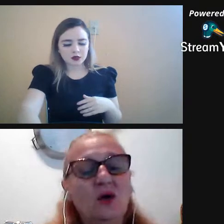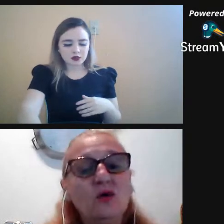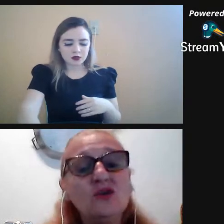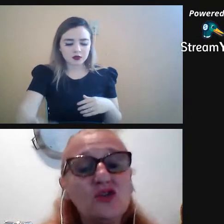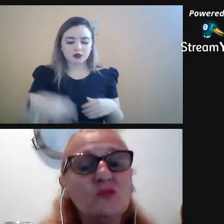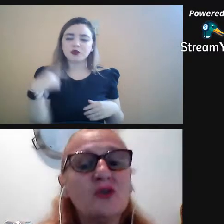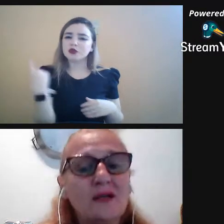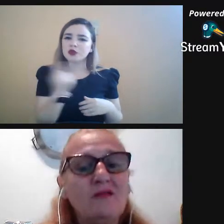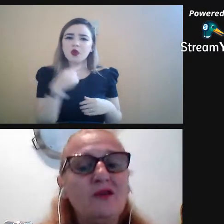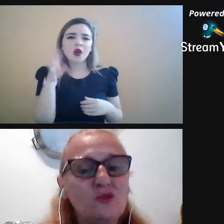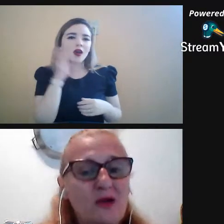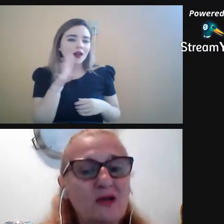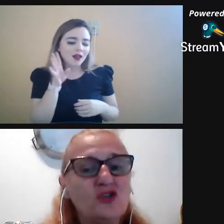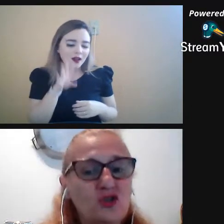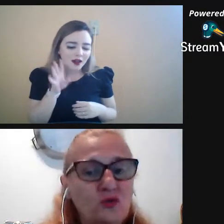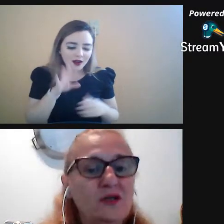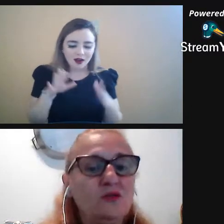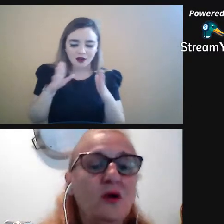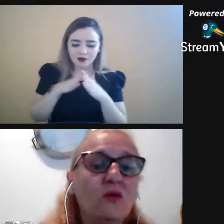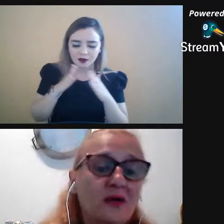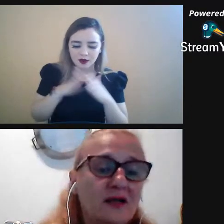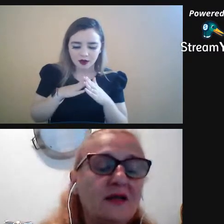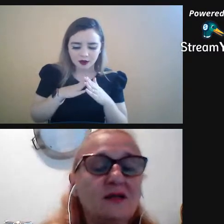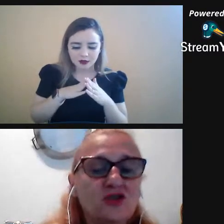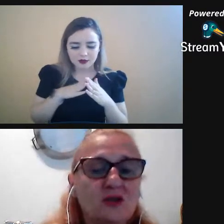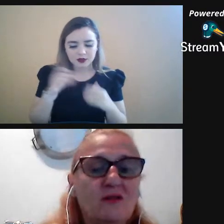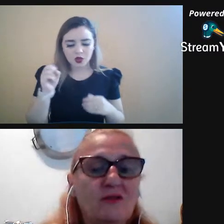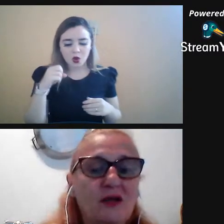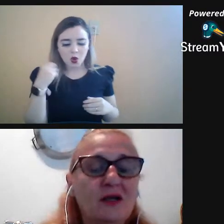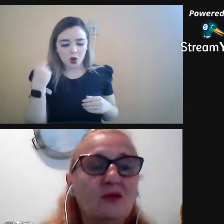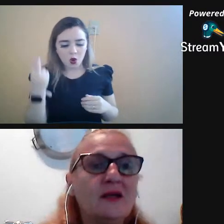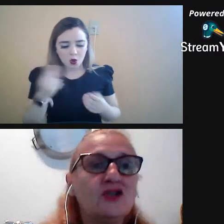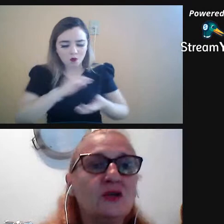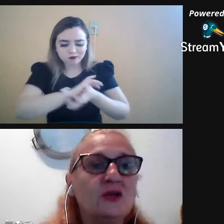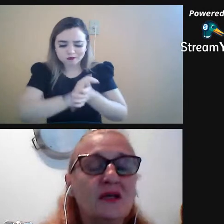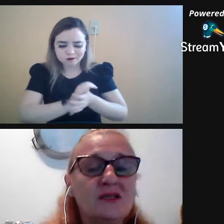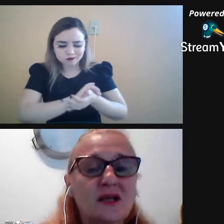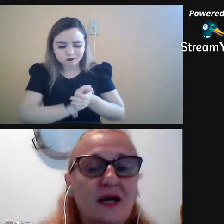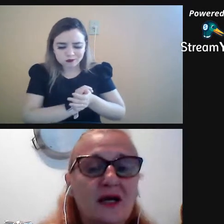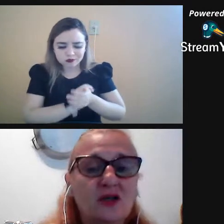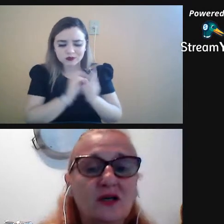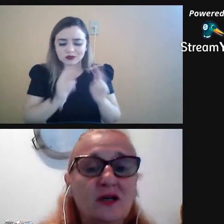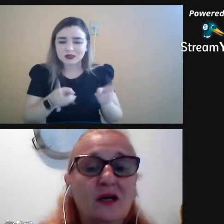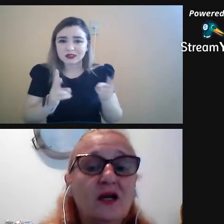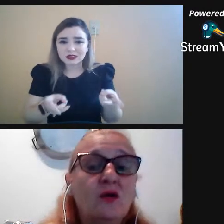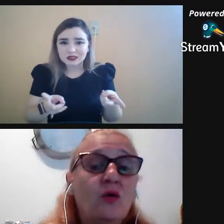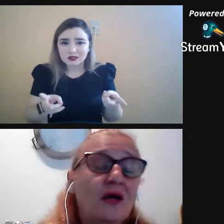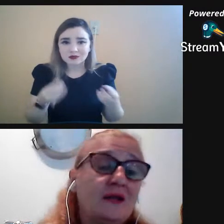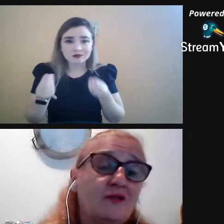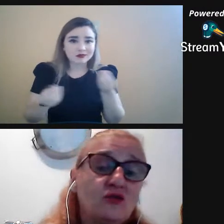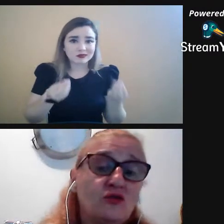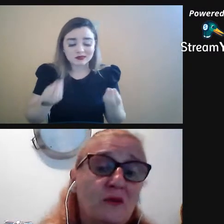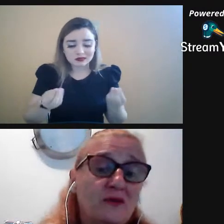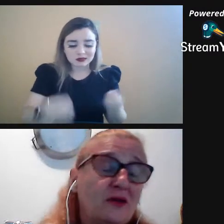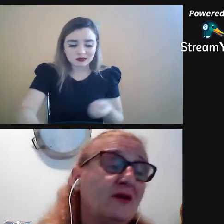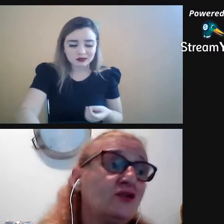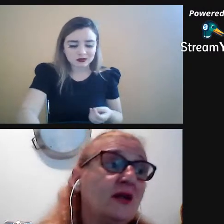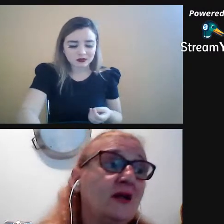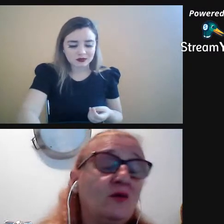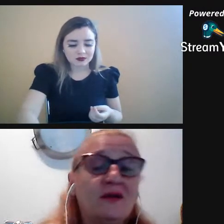com essa casa? Ou nós estamos cada vez mais destruindo? É o que até a Tatiana está falando, a questão da reciclagem. Ou através